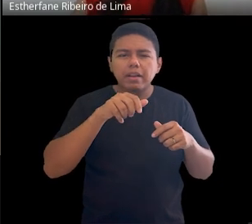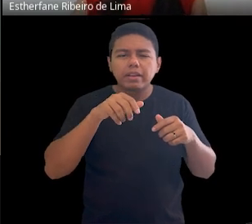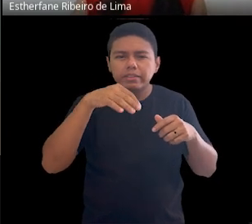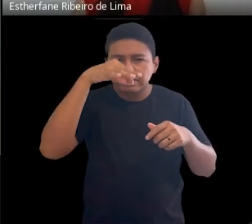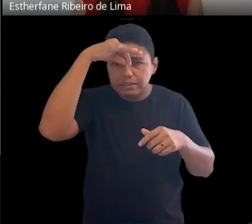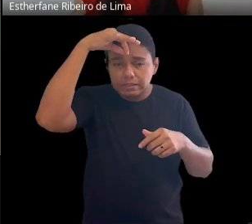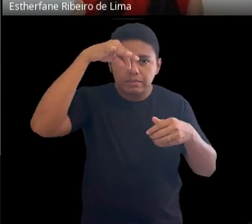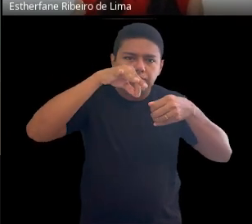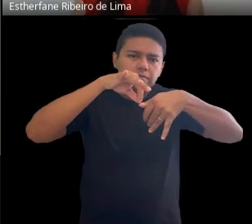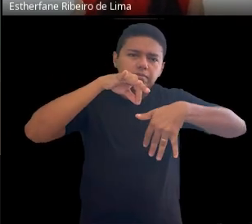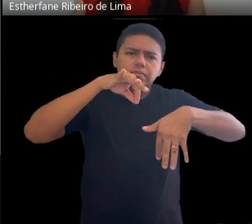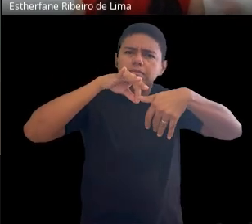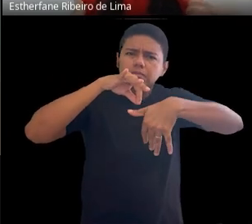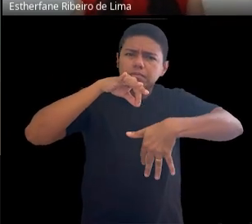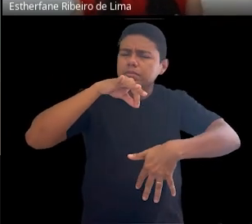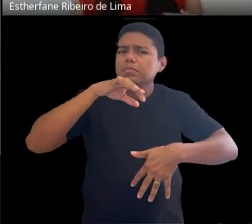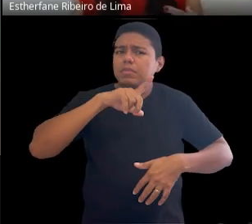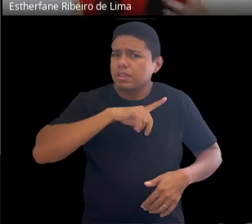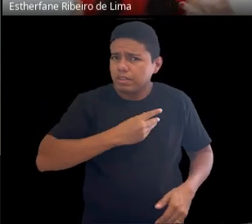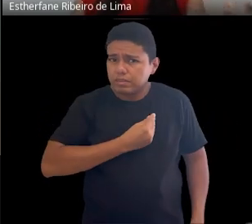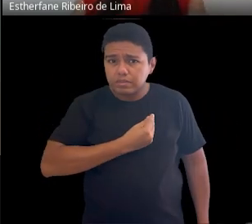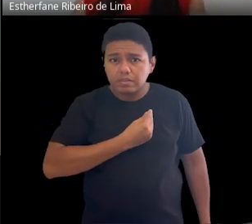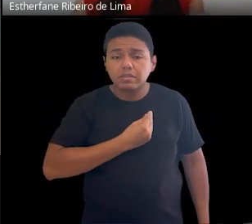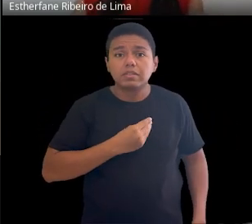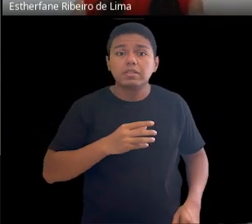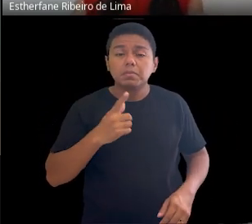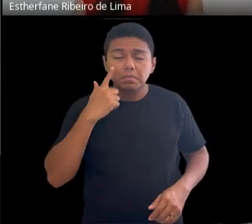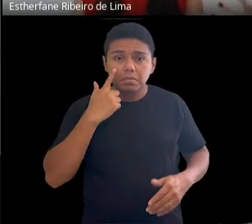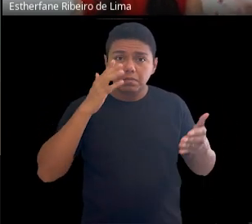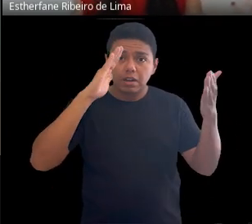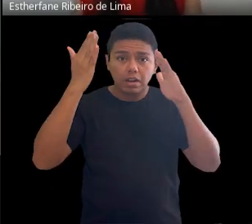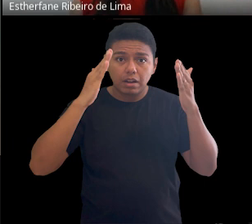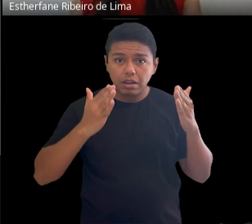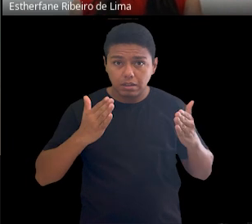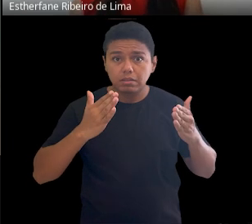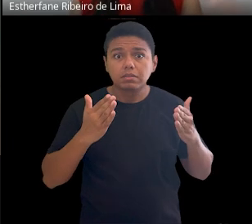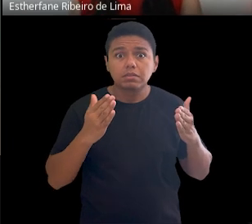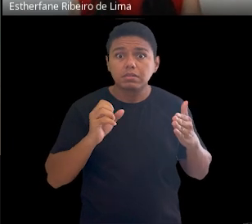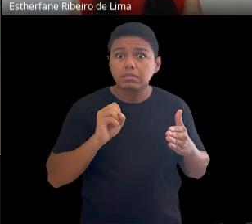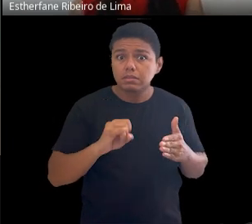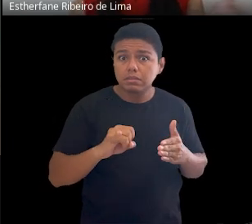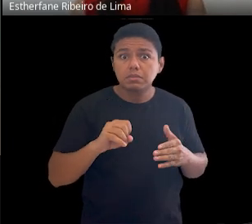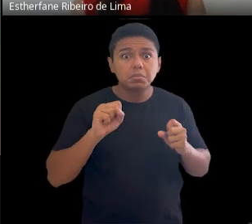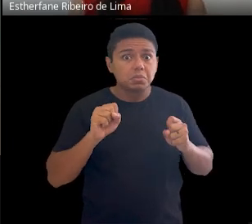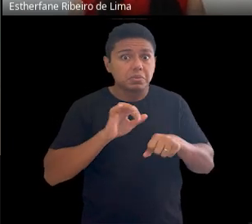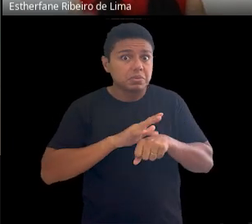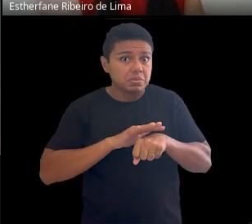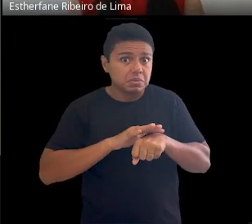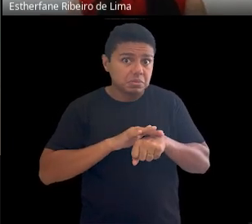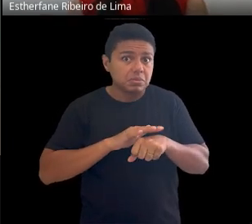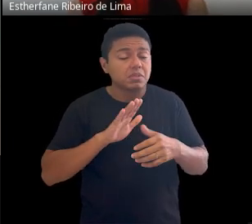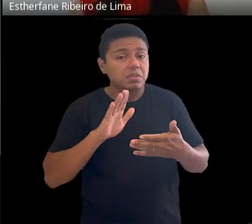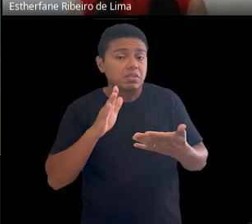secreção no canal vaginal, então observar se pode ser uma vulvovaginite, como a candidíase, como